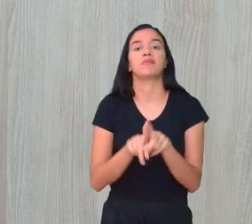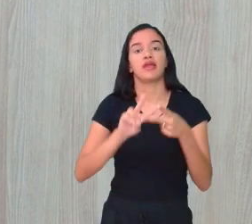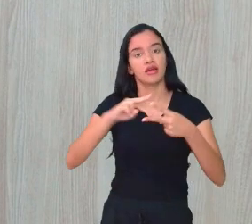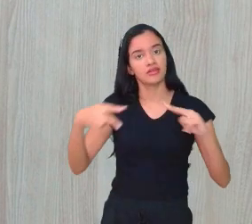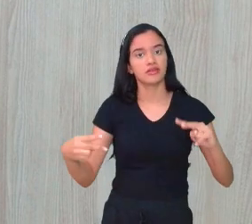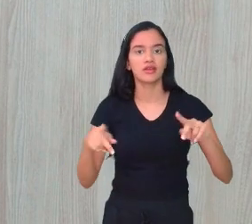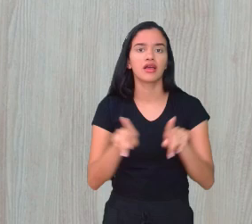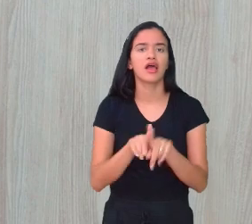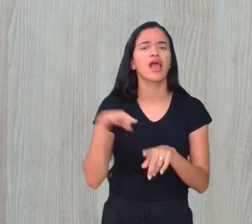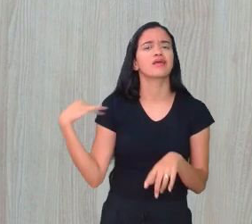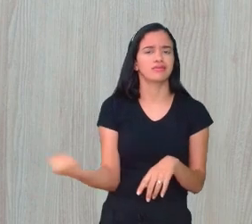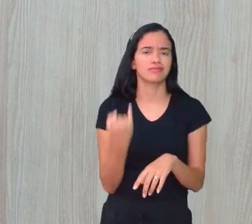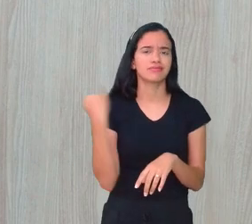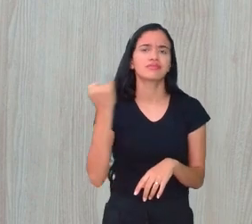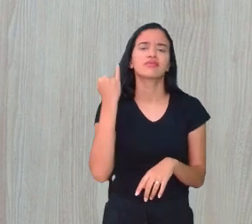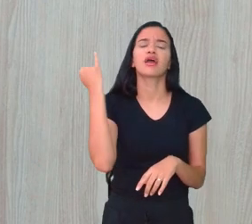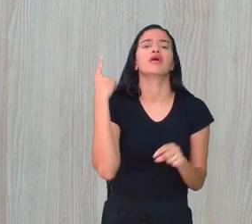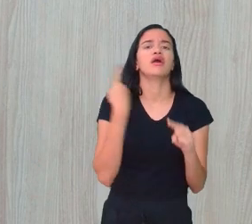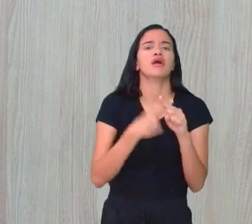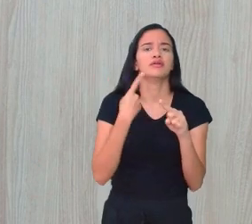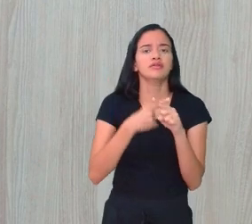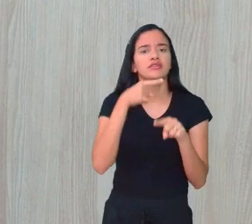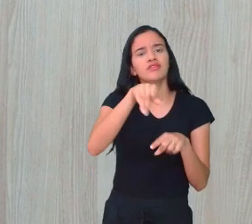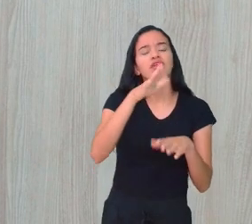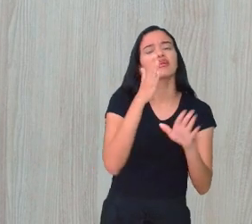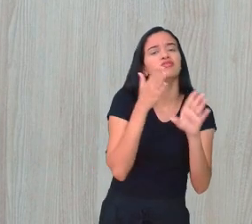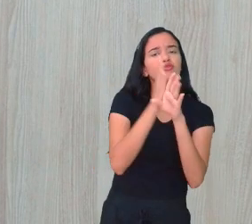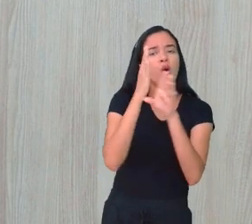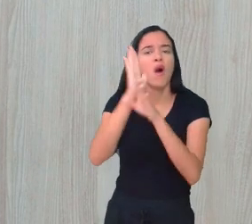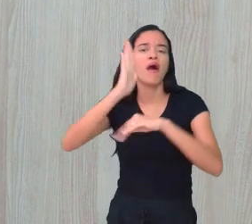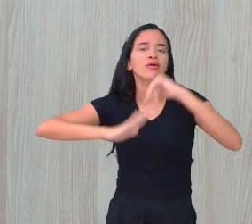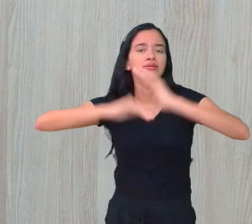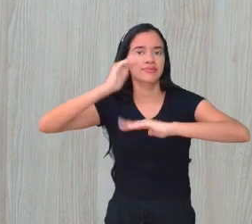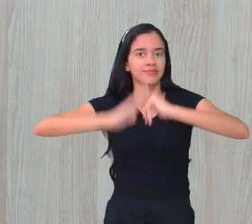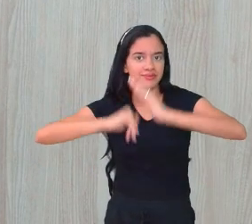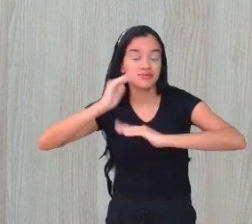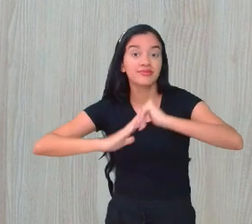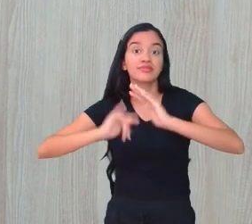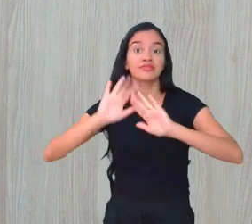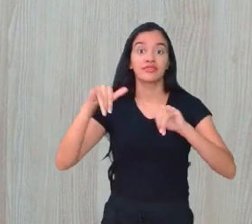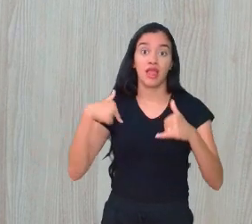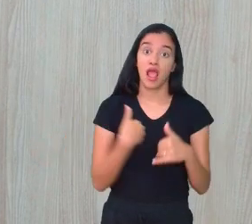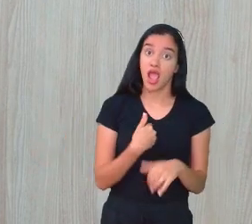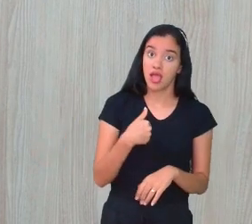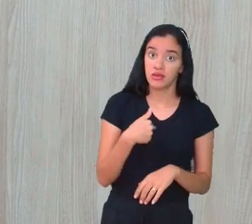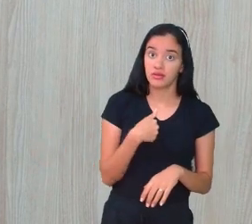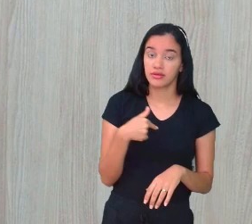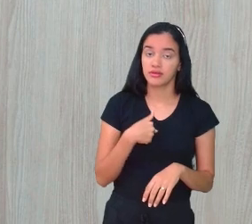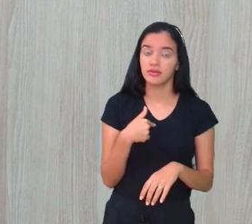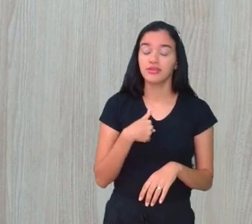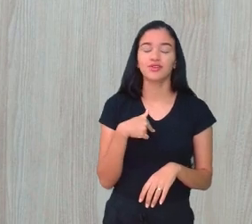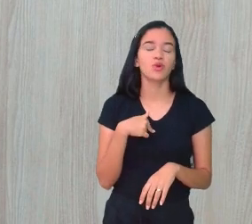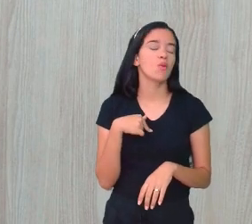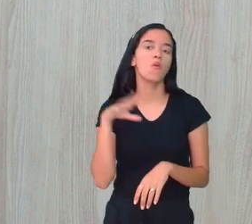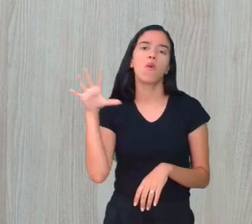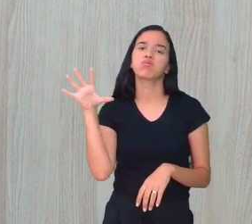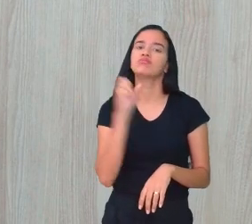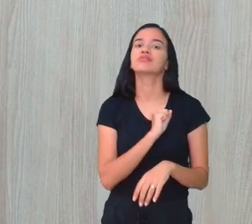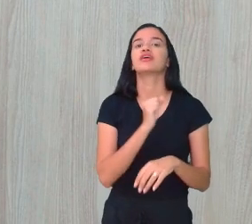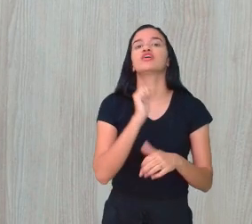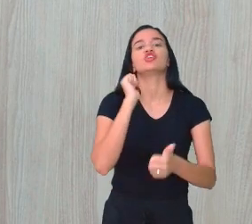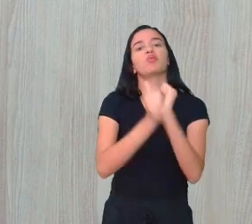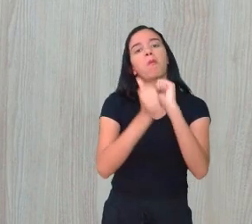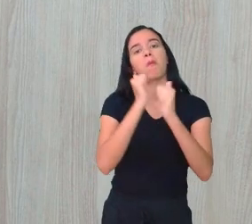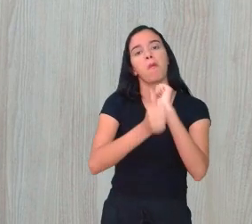genética, ela é muito importante, porque aí você vai descobrir as suas habilidades. Então, eu adoro esporte,